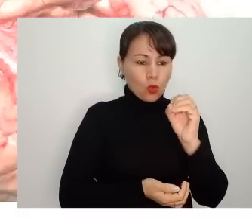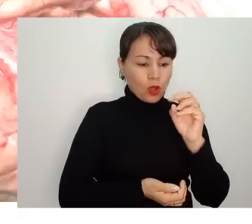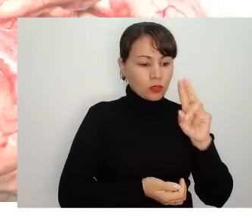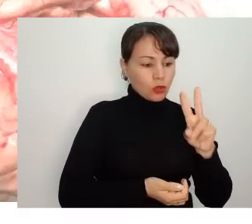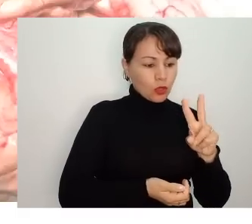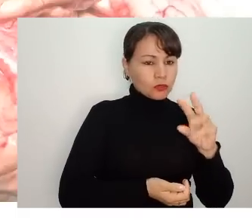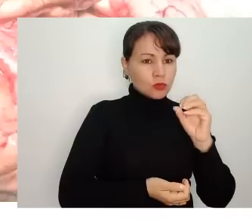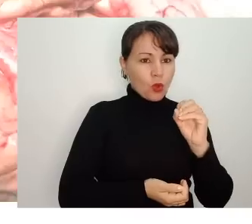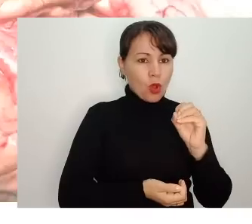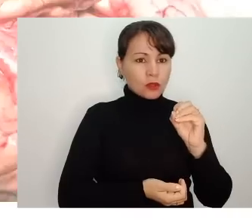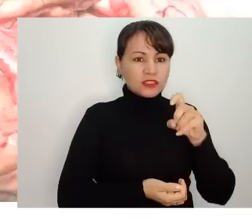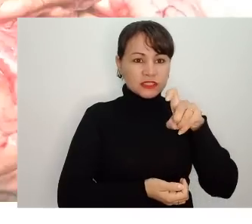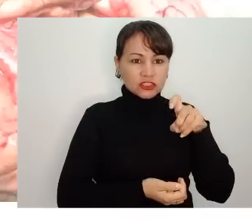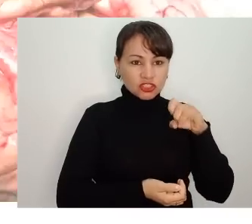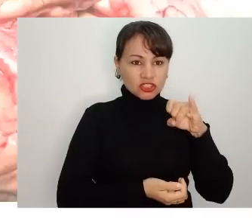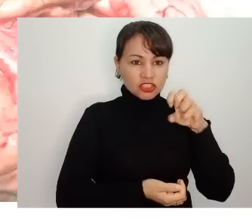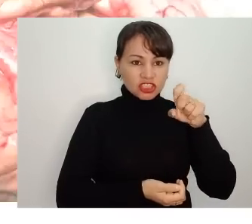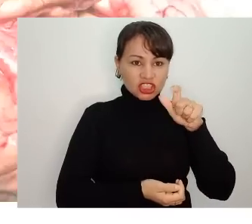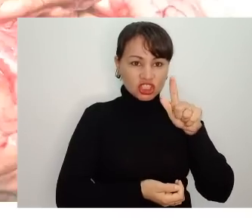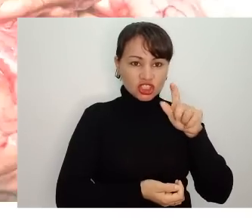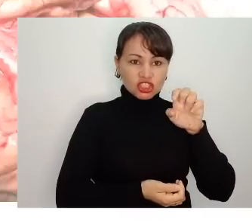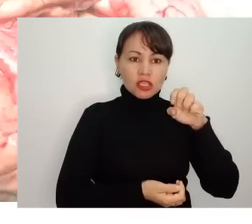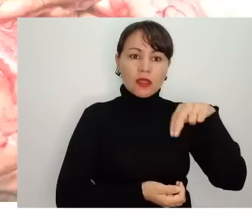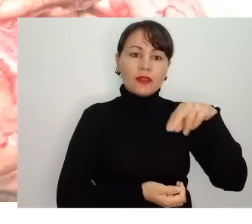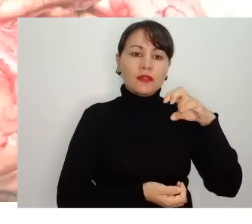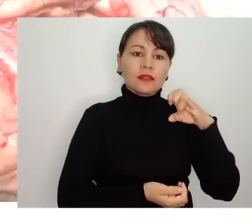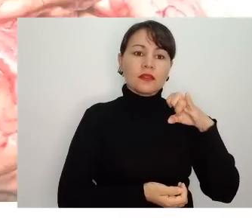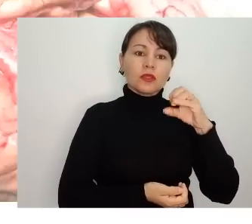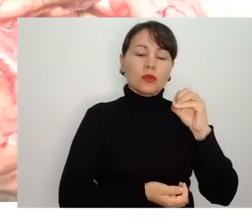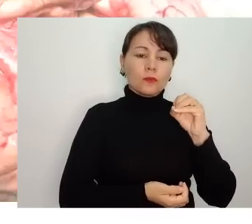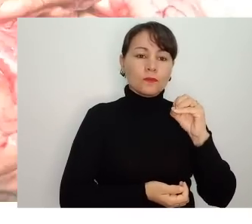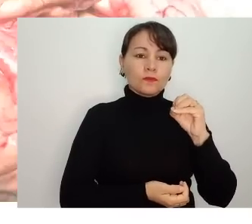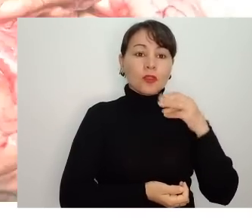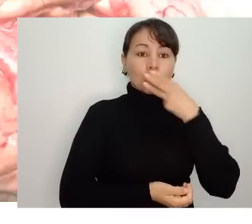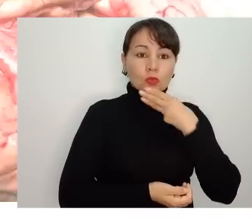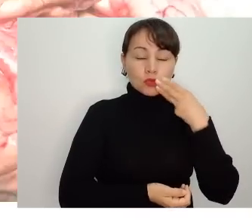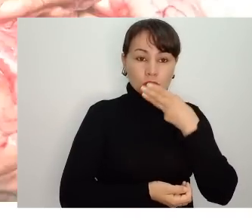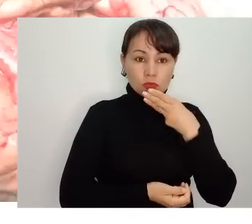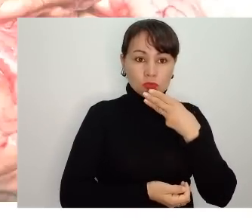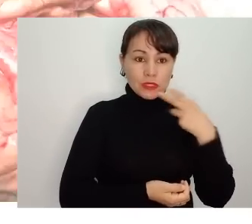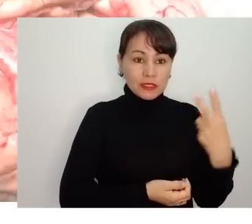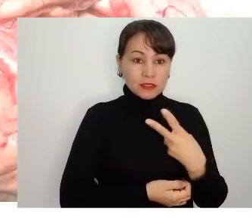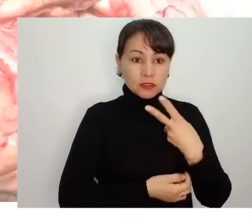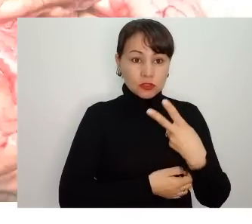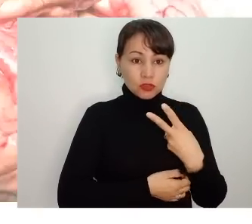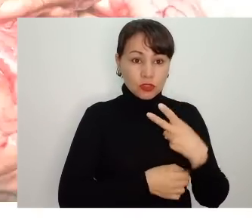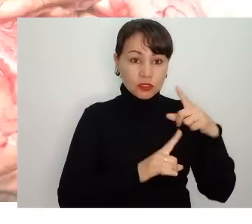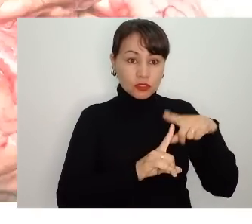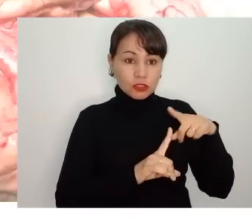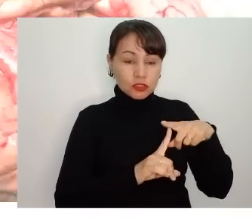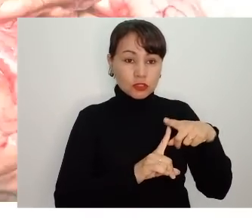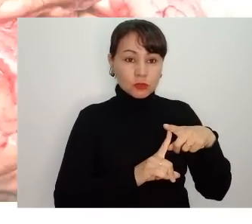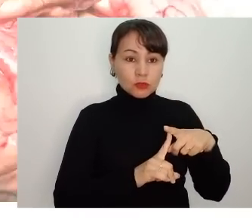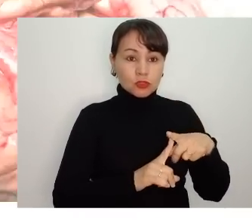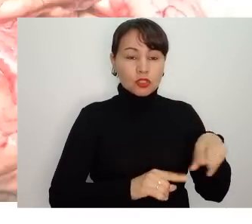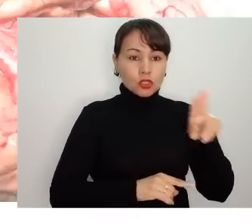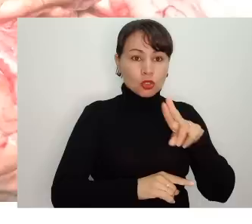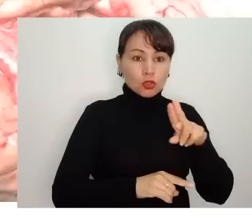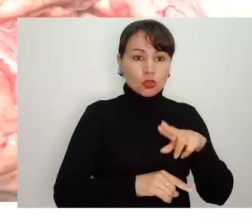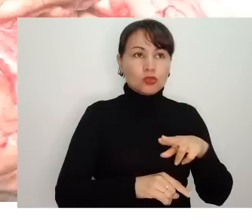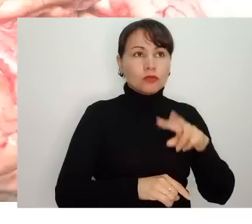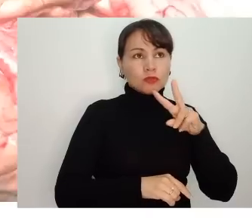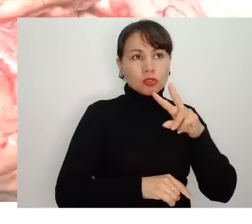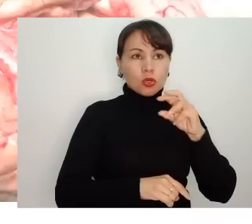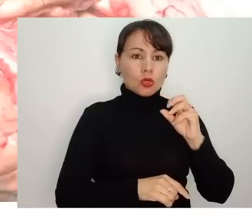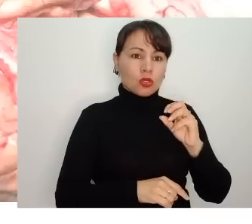o oxigênio e a glicose. Esses dois substratos energéticos, que ocupam